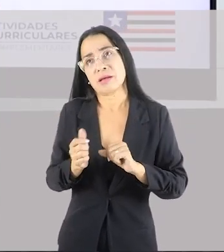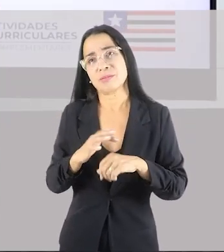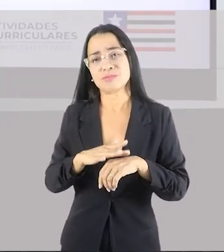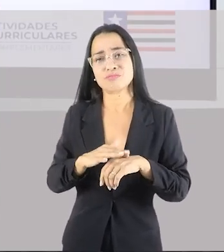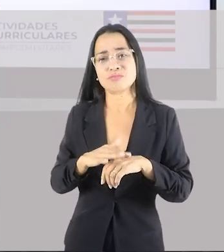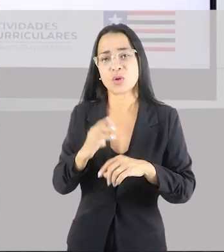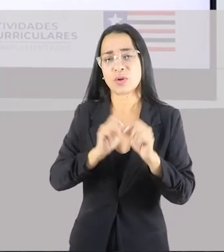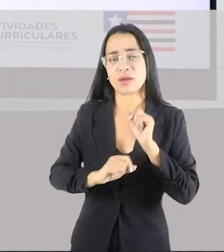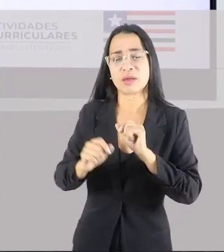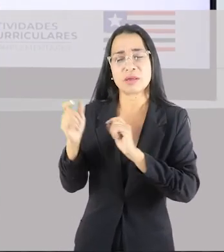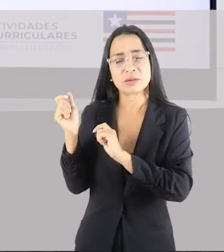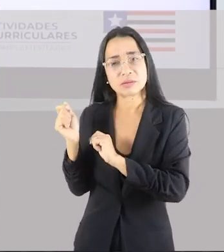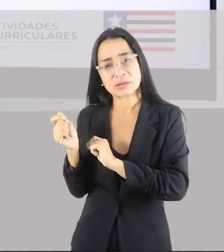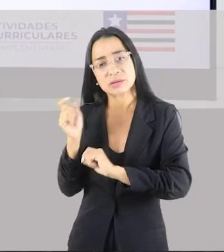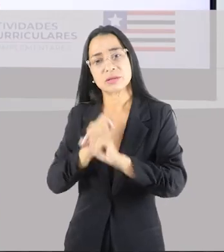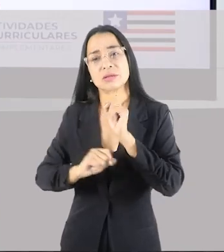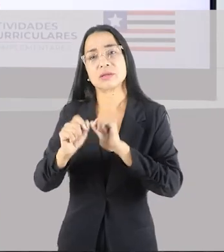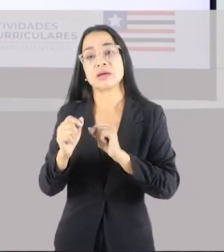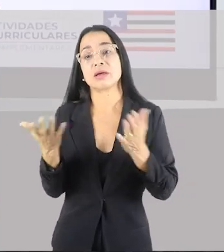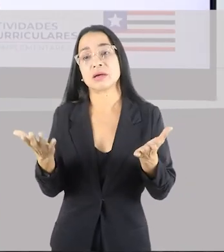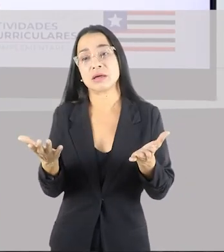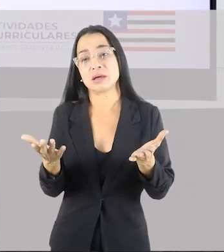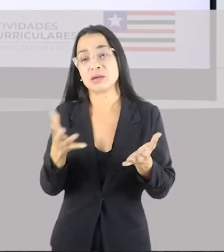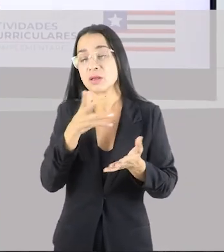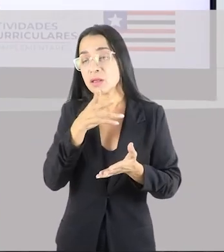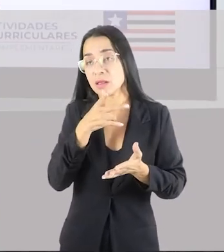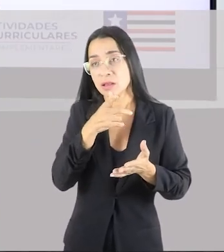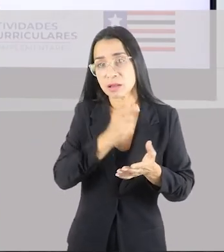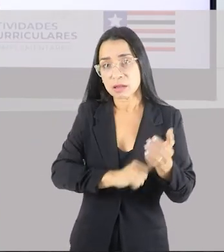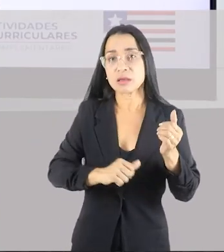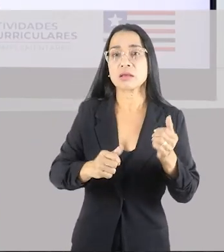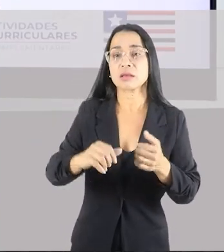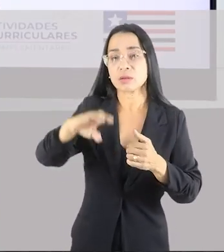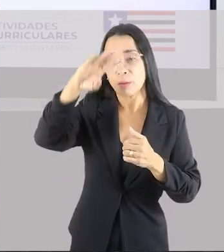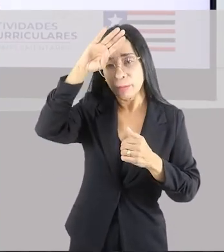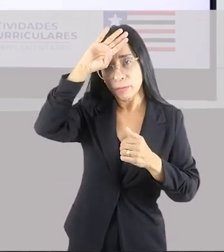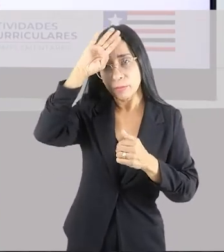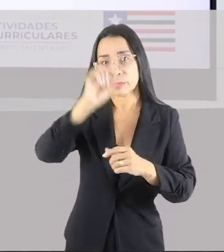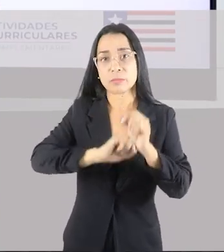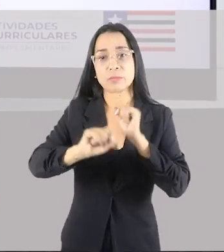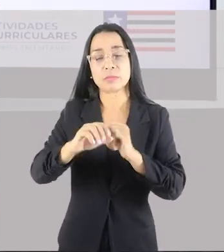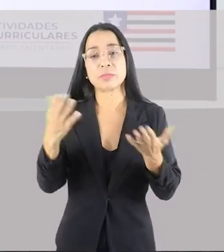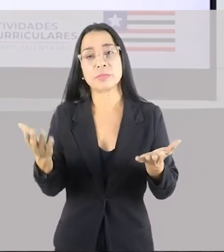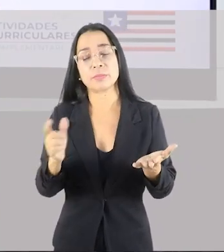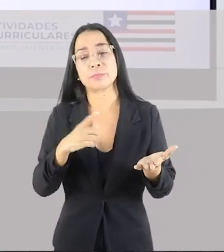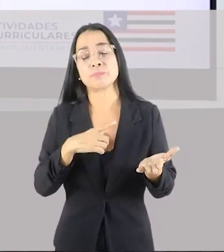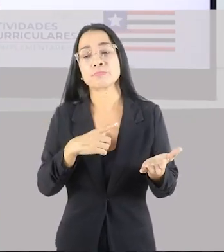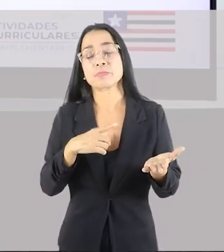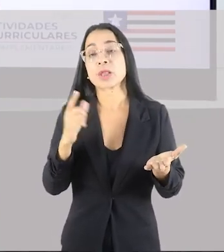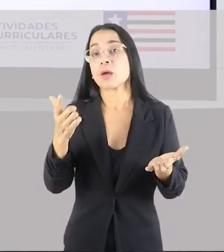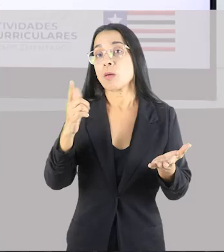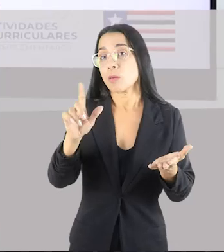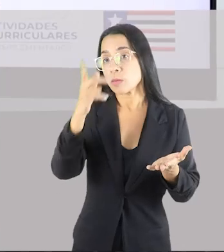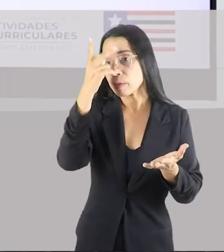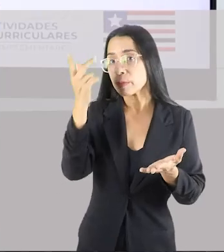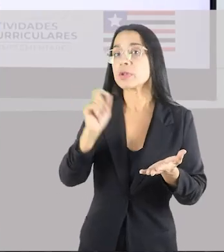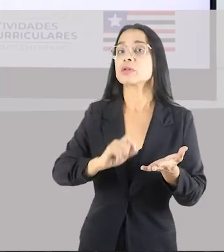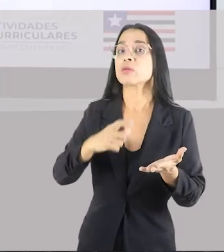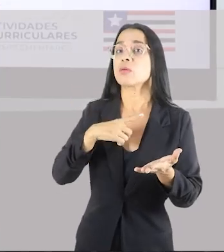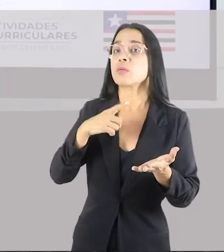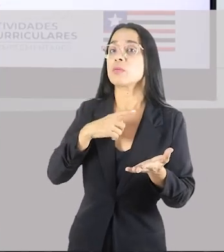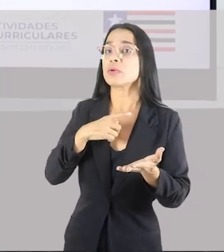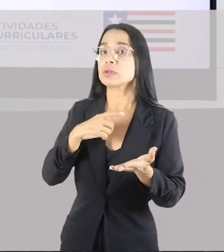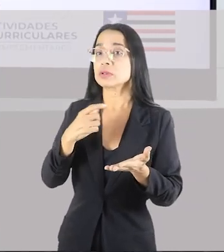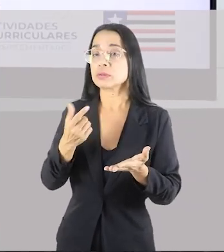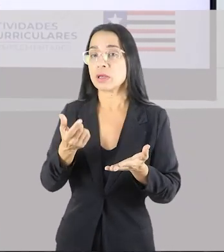debilitado, já fica ali deitado mais tempo, já desenvolve uma febre ou algo assim. E talvez uma outra pessoa pegando o mesmo